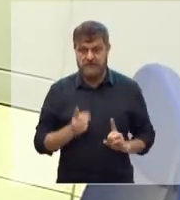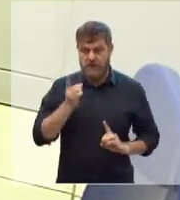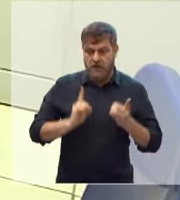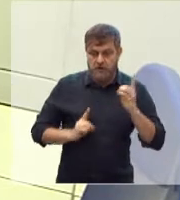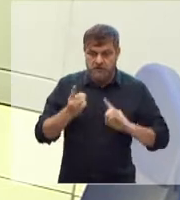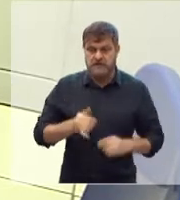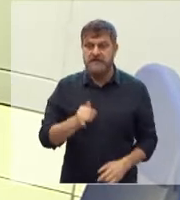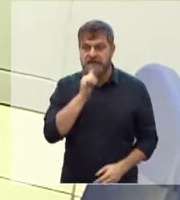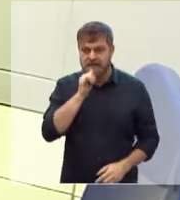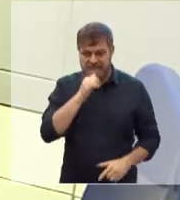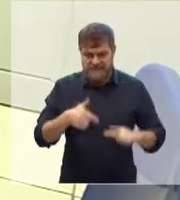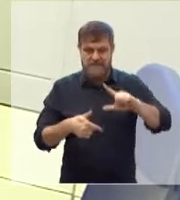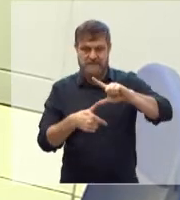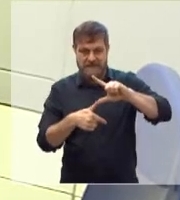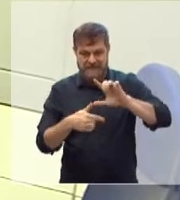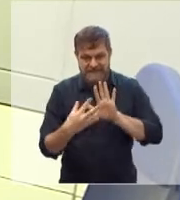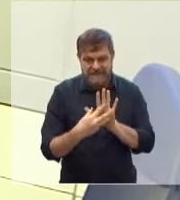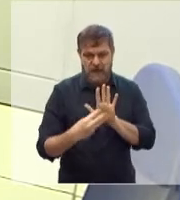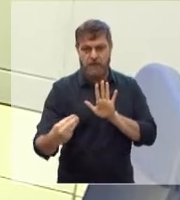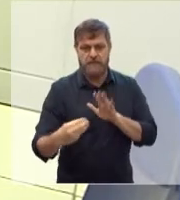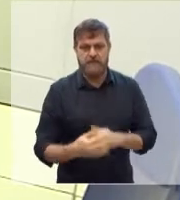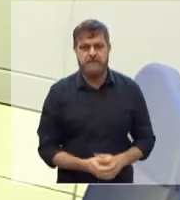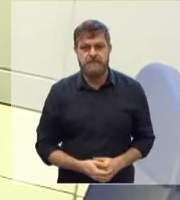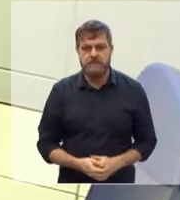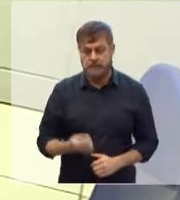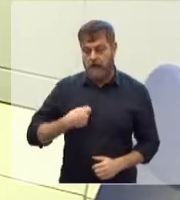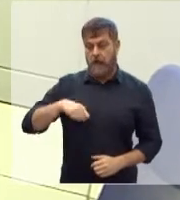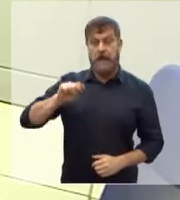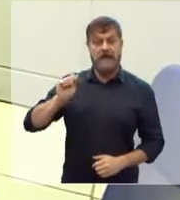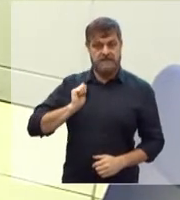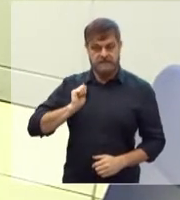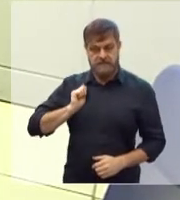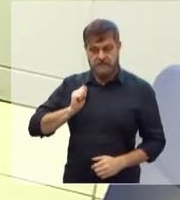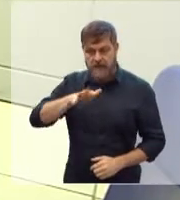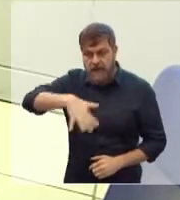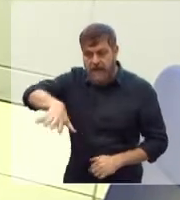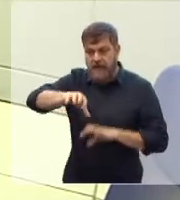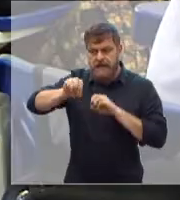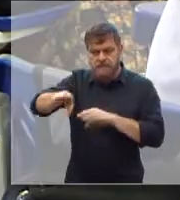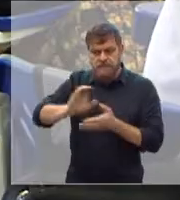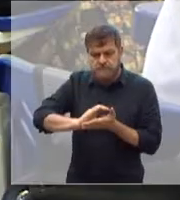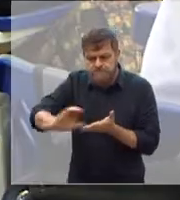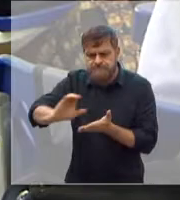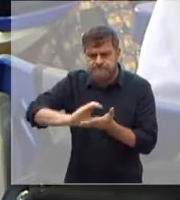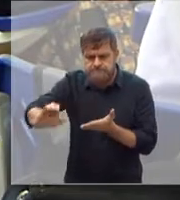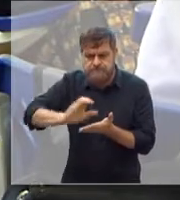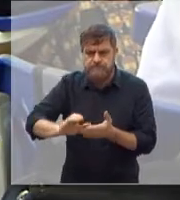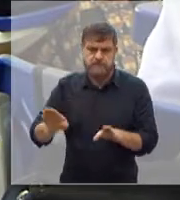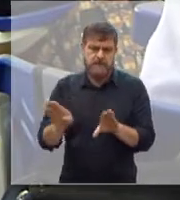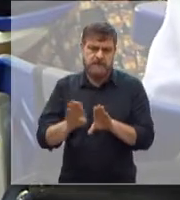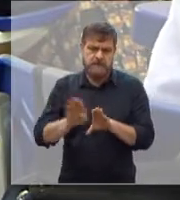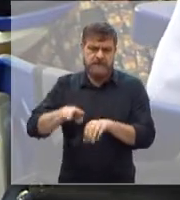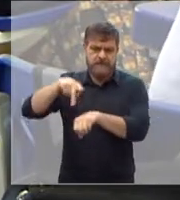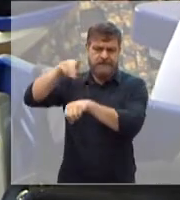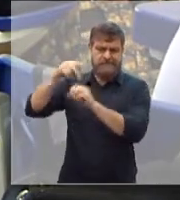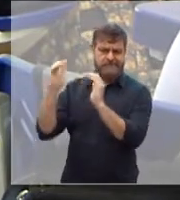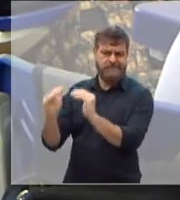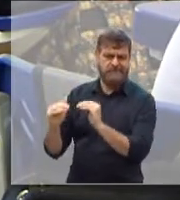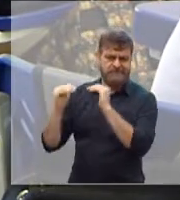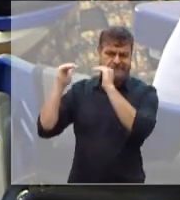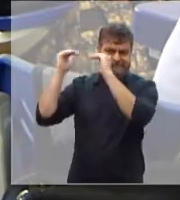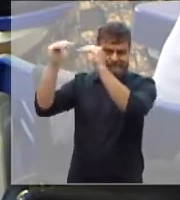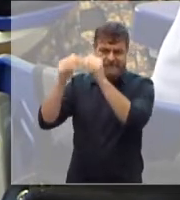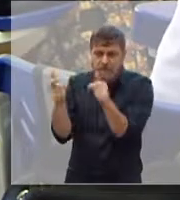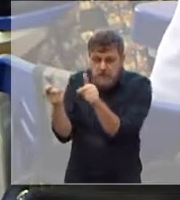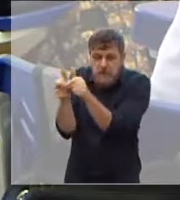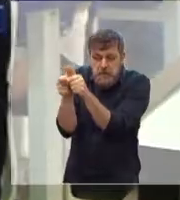democrática, está lá como um exemplo para a América Latina. A própria Espanha, que investiu muito em educação, fora os países escandinavos, que eu nem gosto